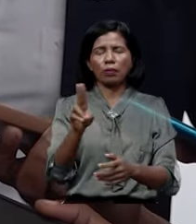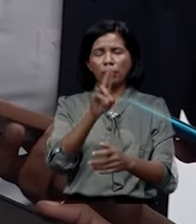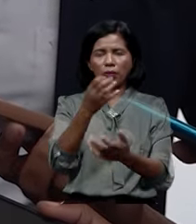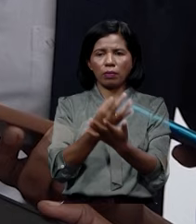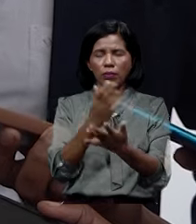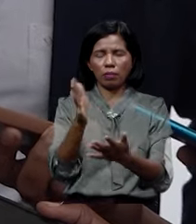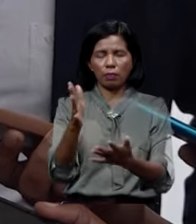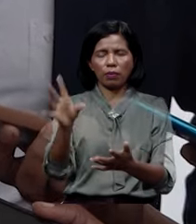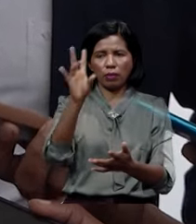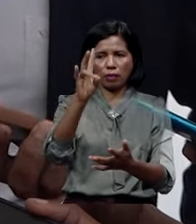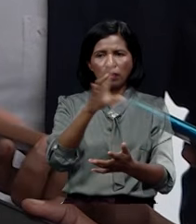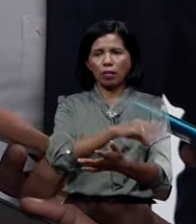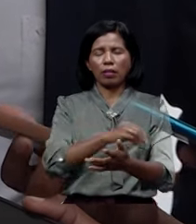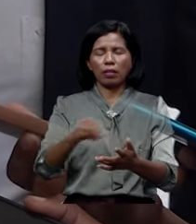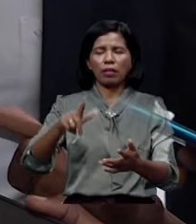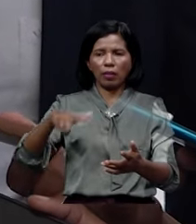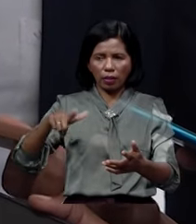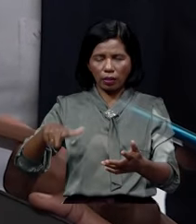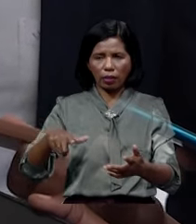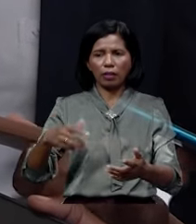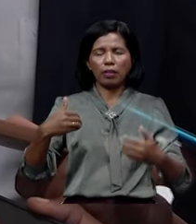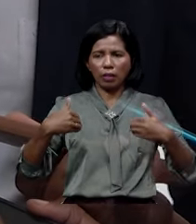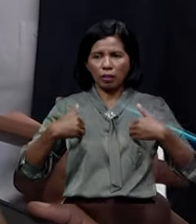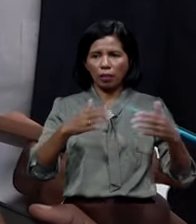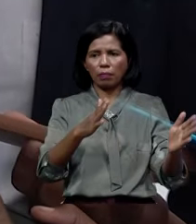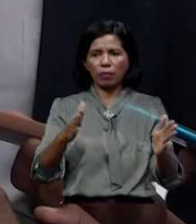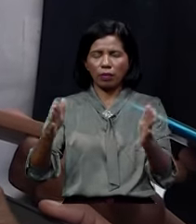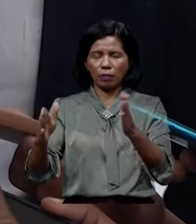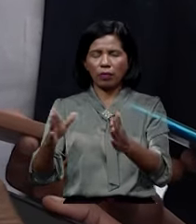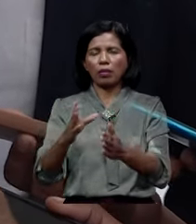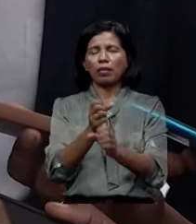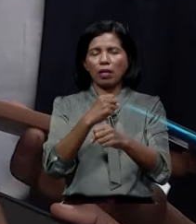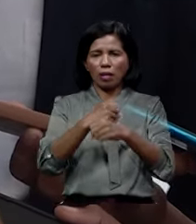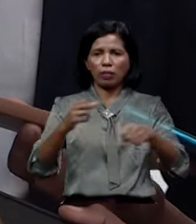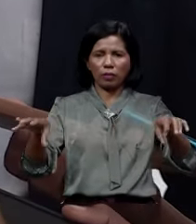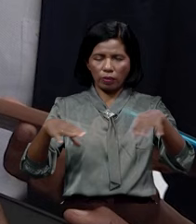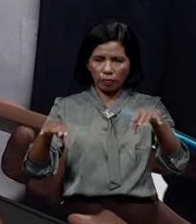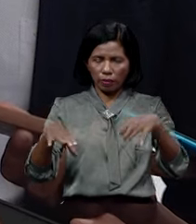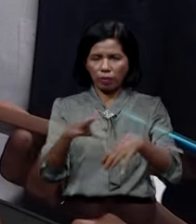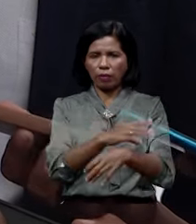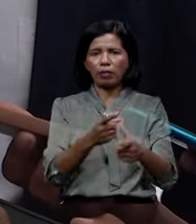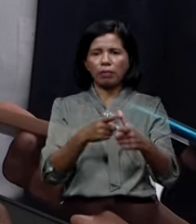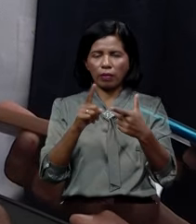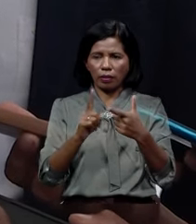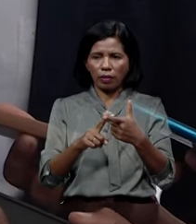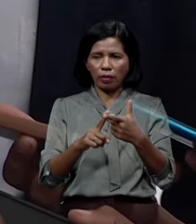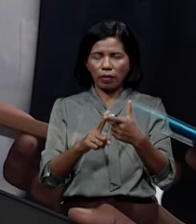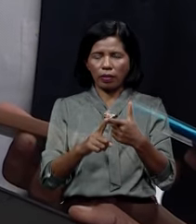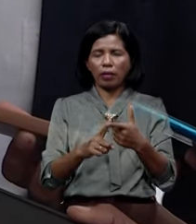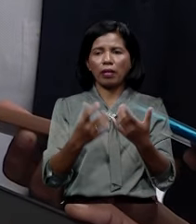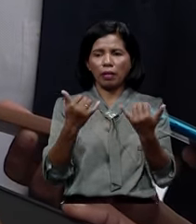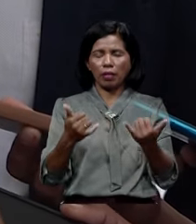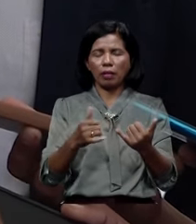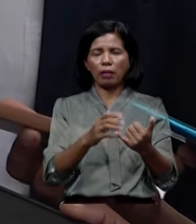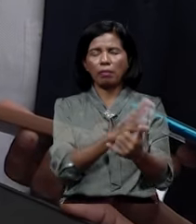explico, atraso de tua e a data processo de provisionamento. E no mos ba recrutamento, né? Mas que atraso